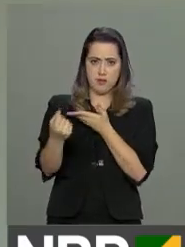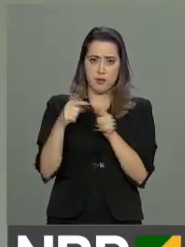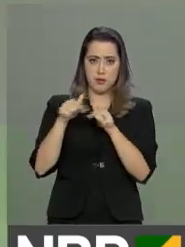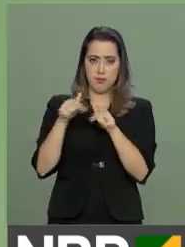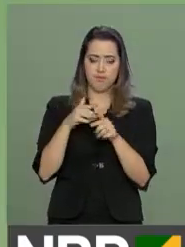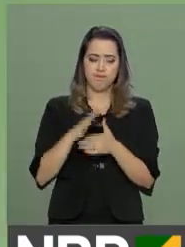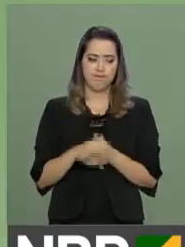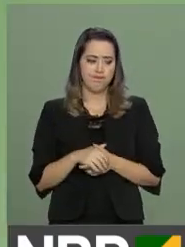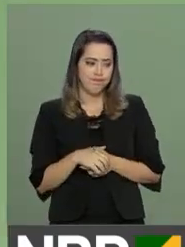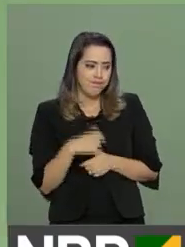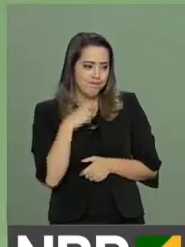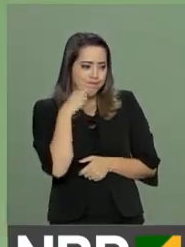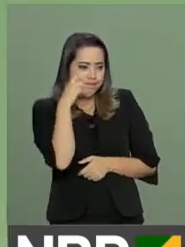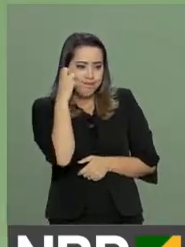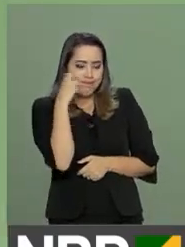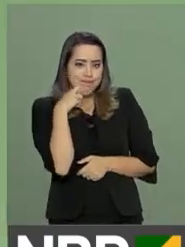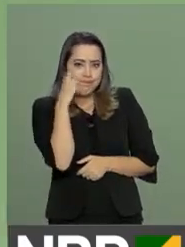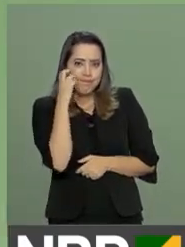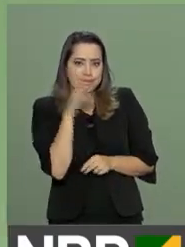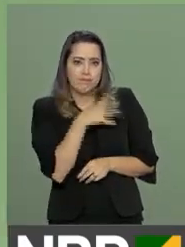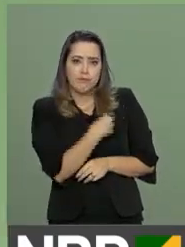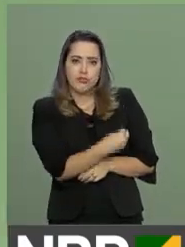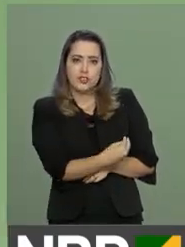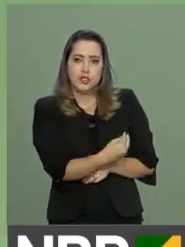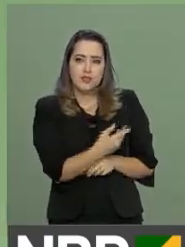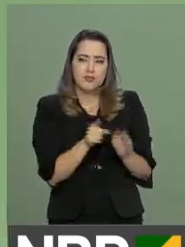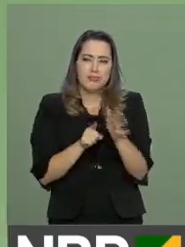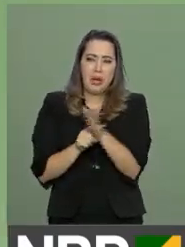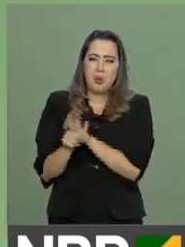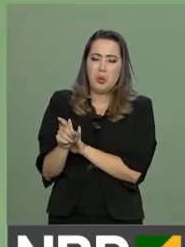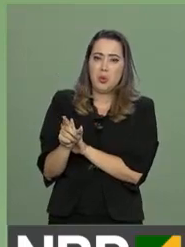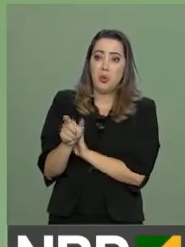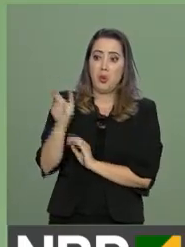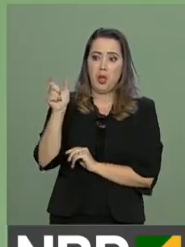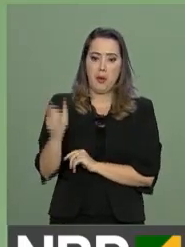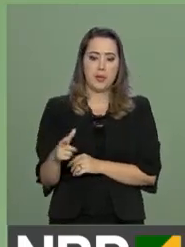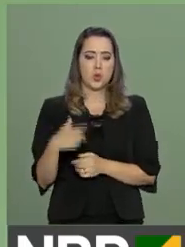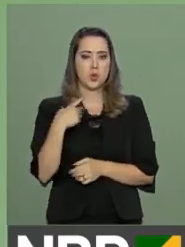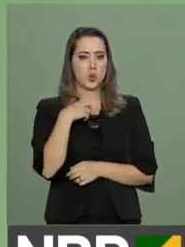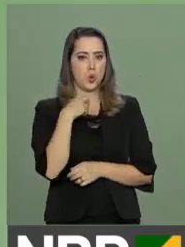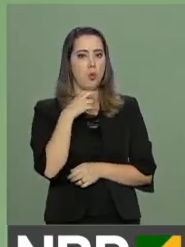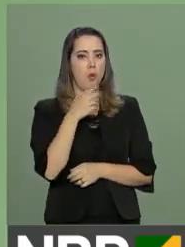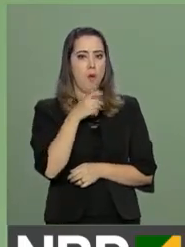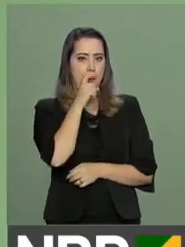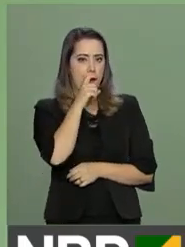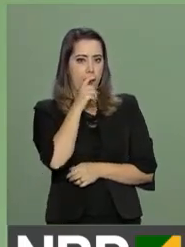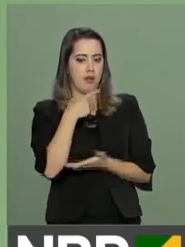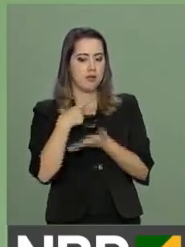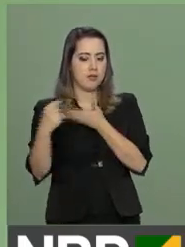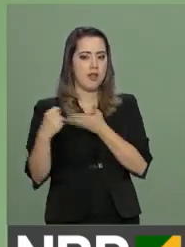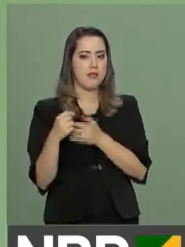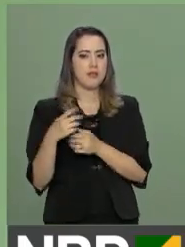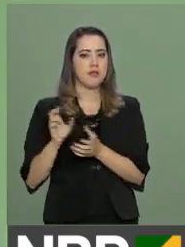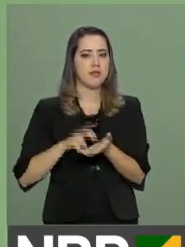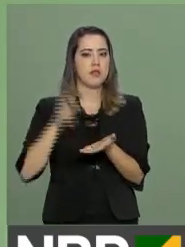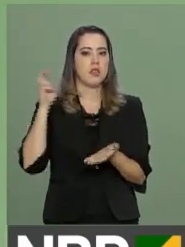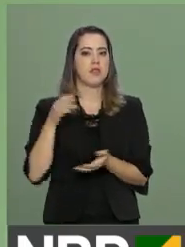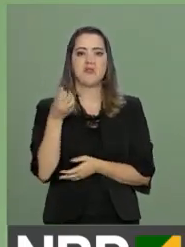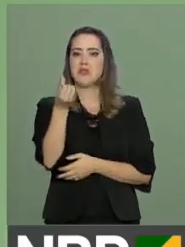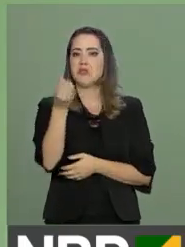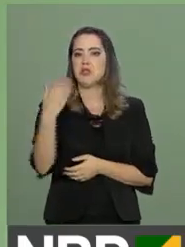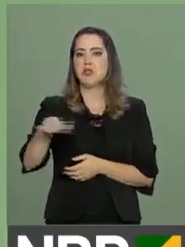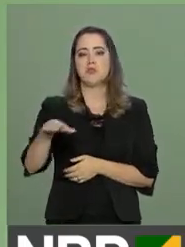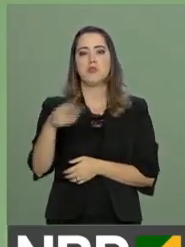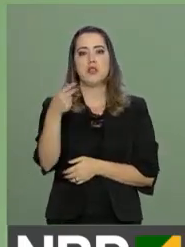sem graça. E o que ele passou a fazer? Veja o que ele passou a fazer. Ele passou a sair todo dia, 6:30, 7 horas, andar pela